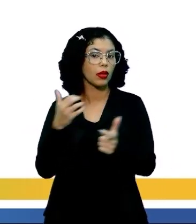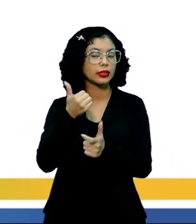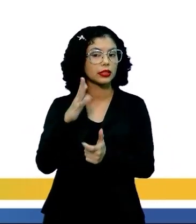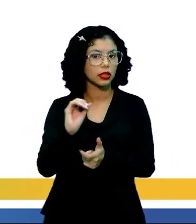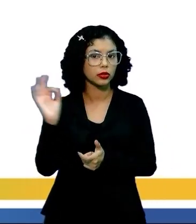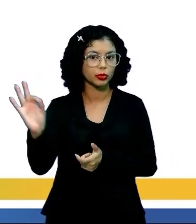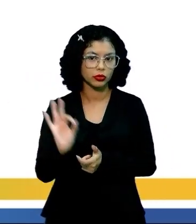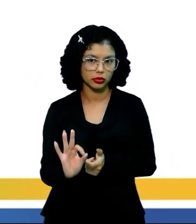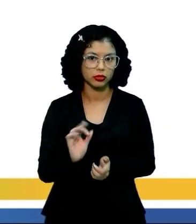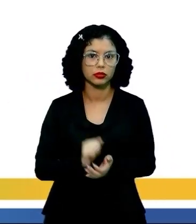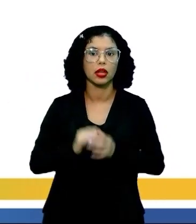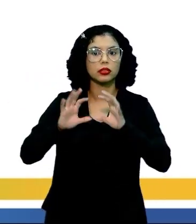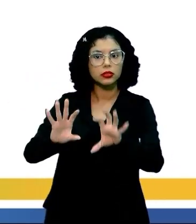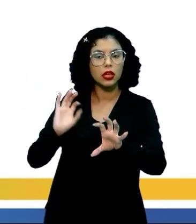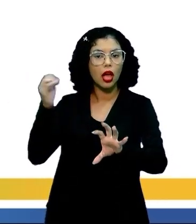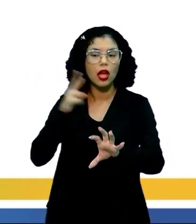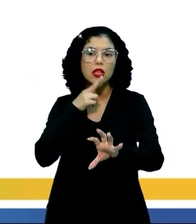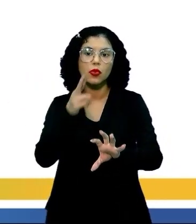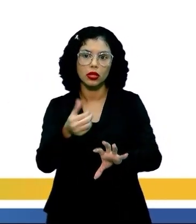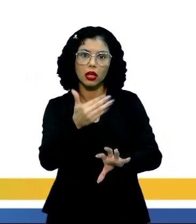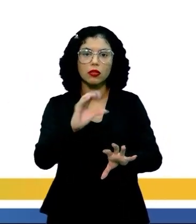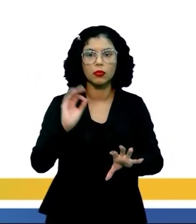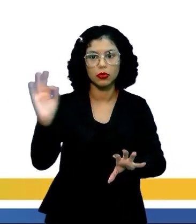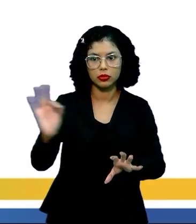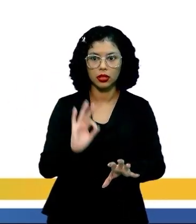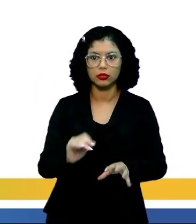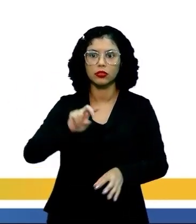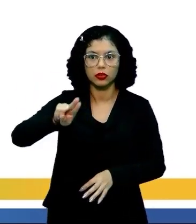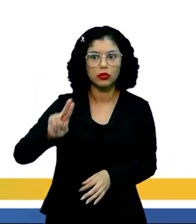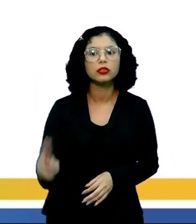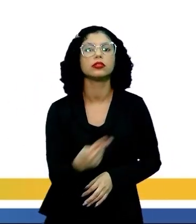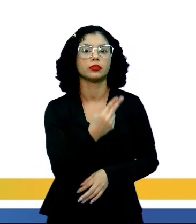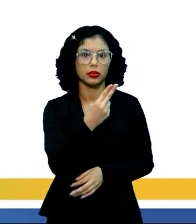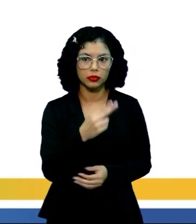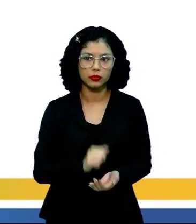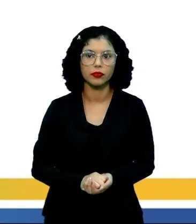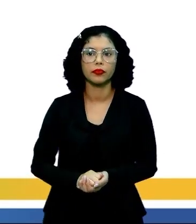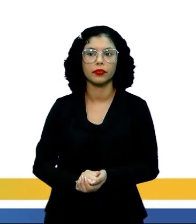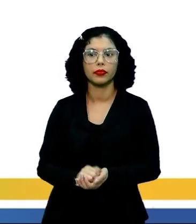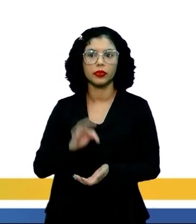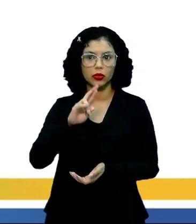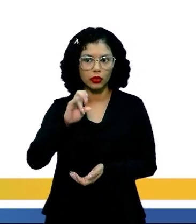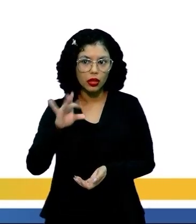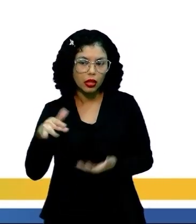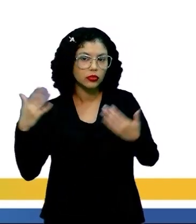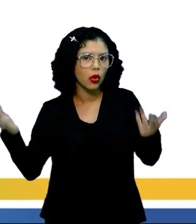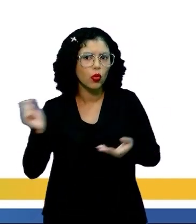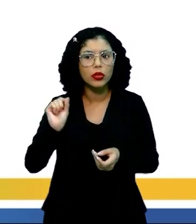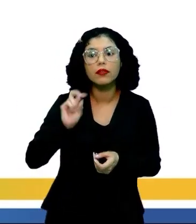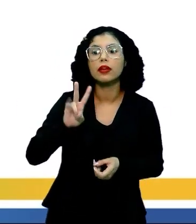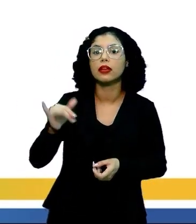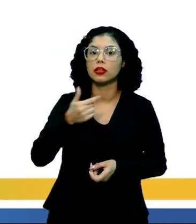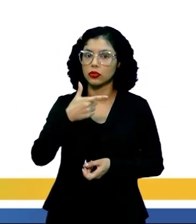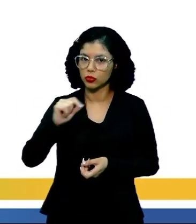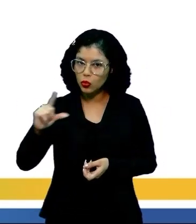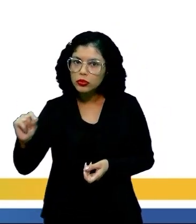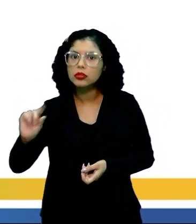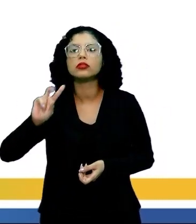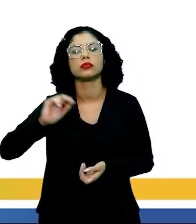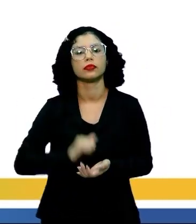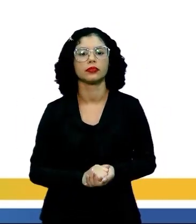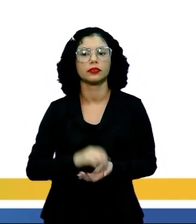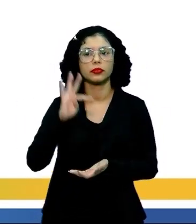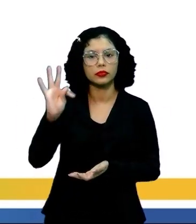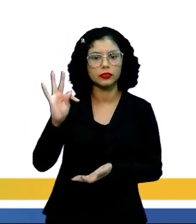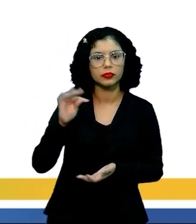para 10%. Logo, eu vou calcular agora 10% de 2.000 toneladas, o que vai dar 200